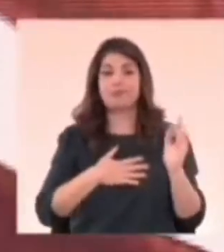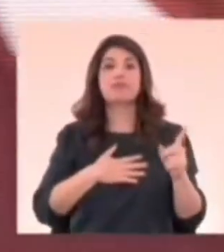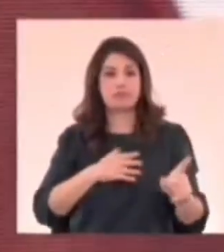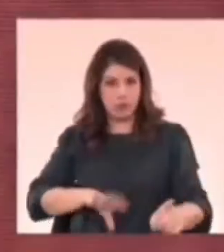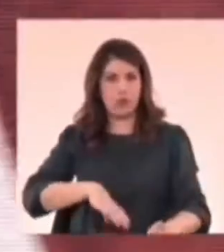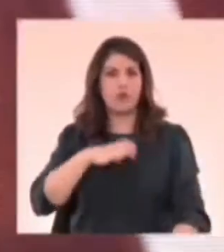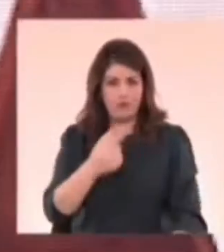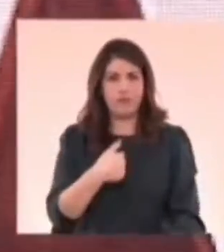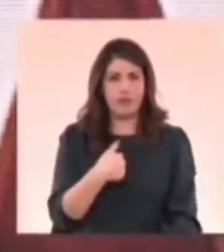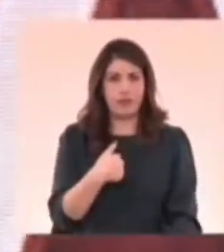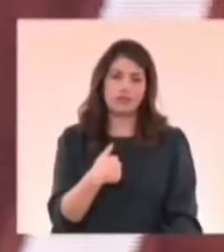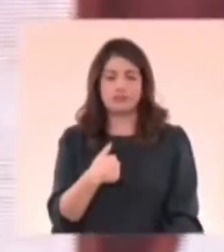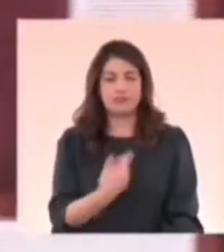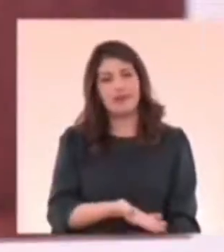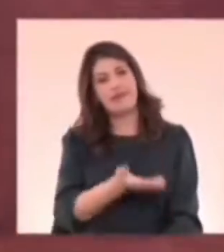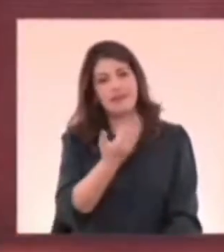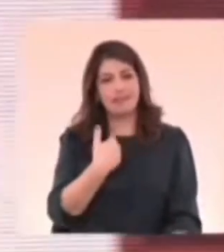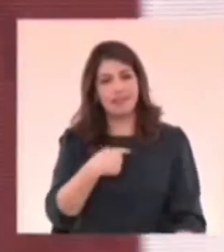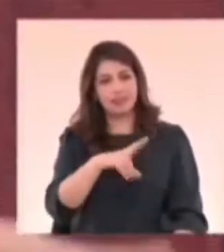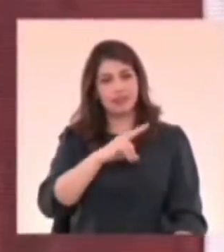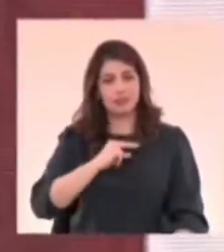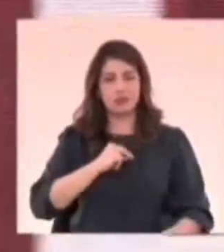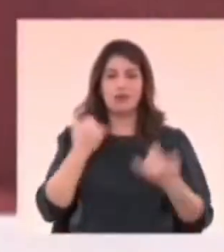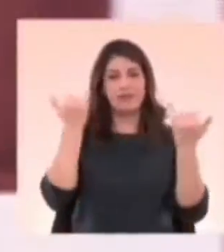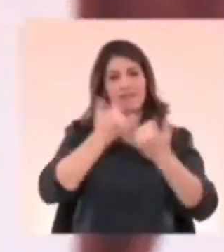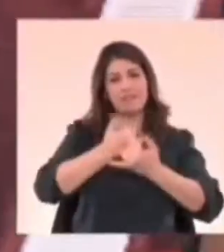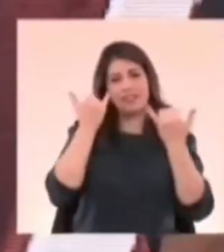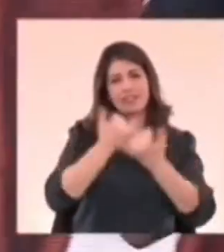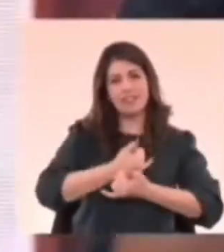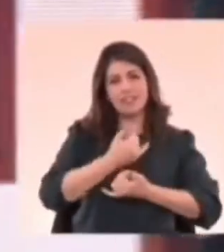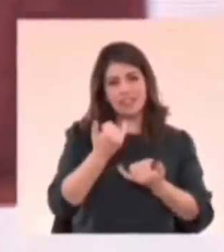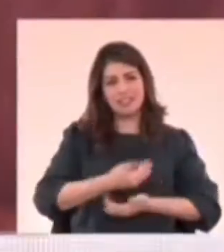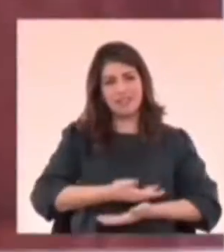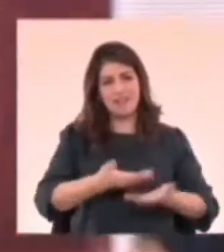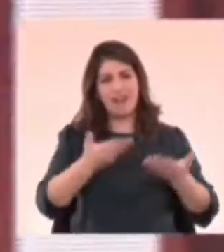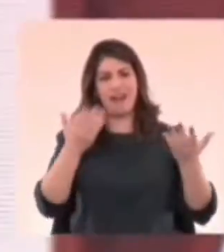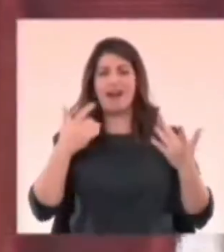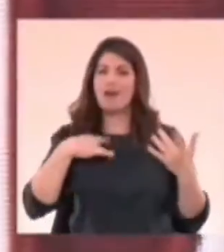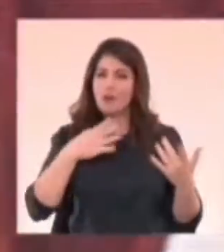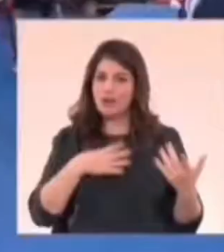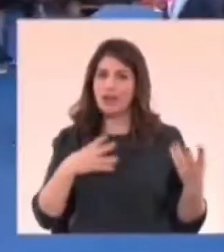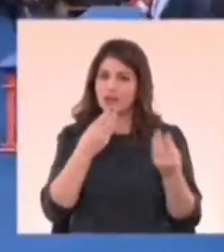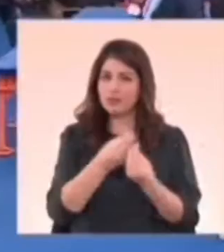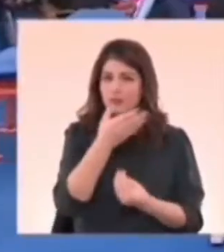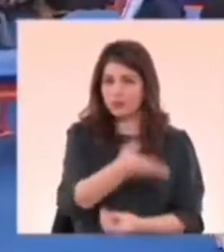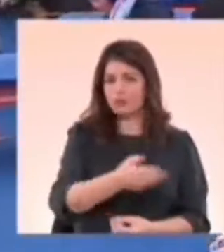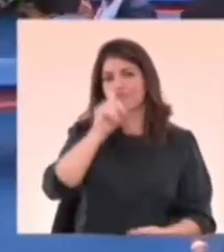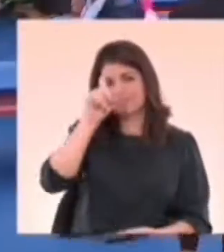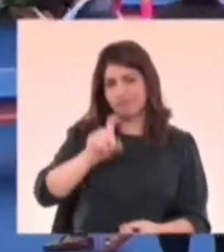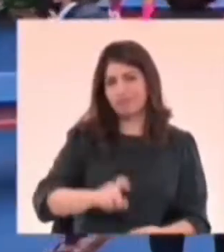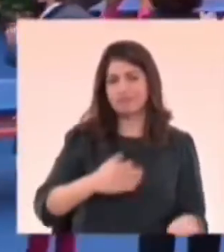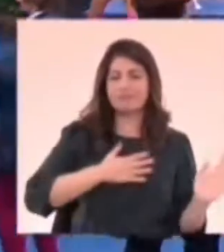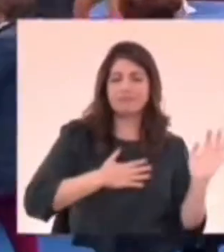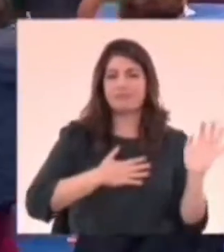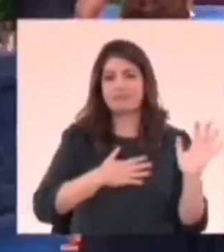confias em mim entrega de ser feliz contigo quero ficar vou ficar com